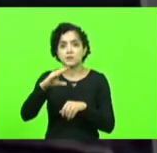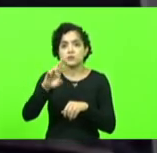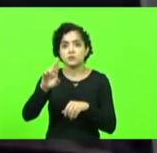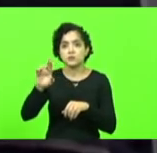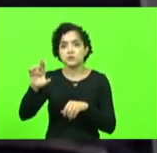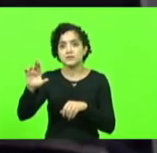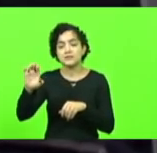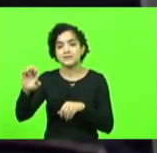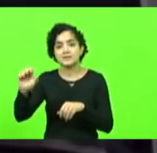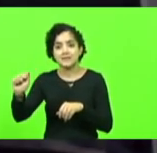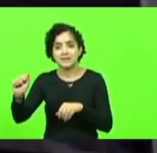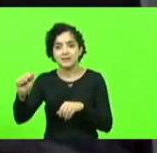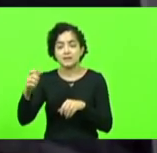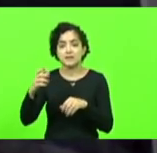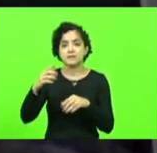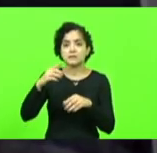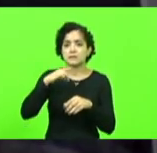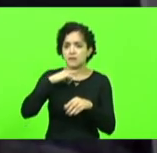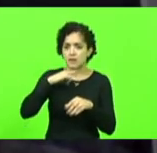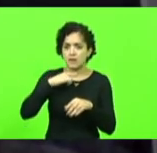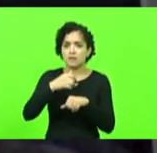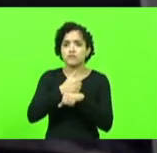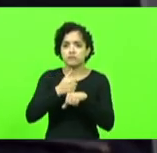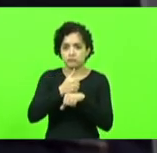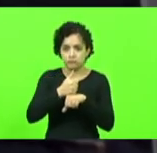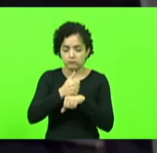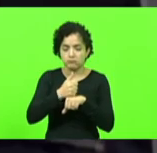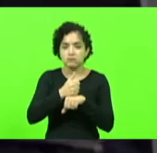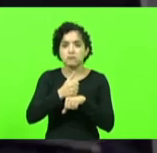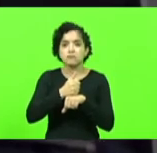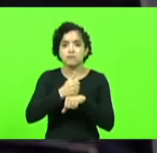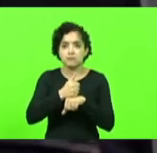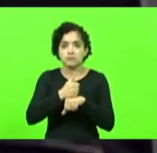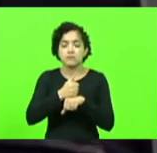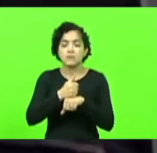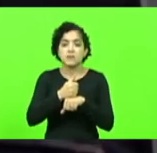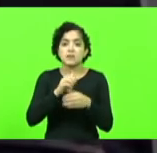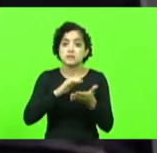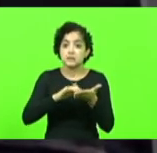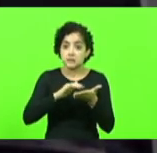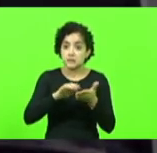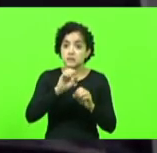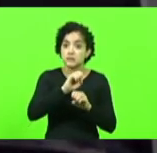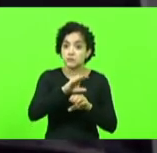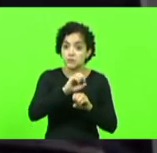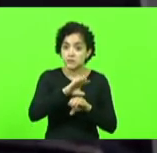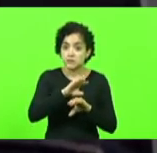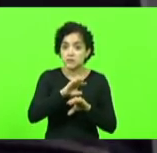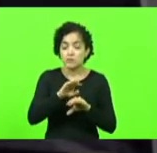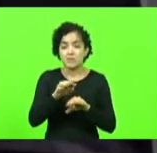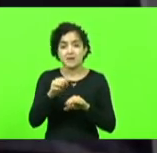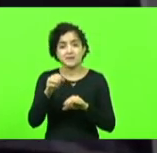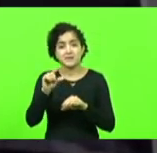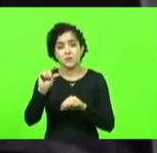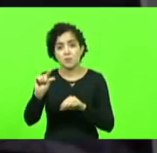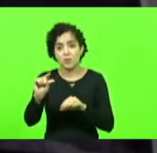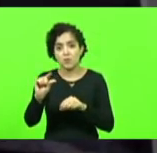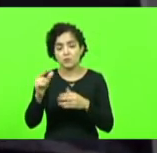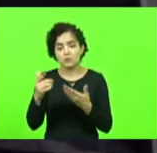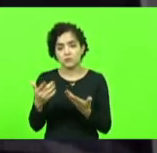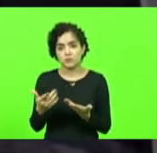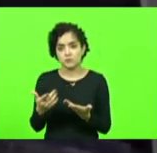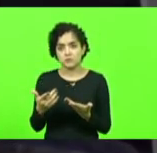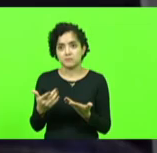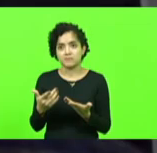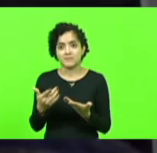Temos dentro da própria Secretaria de Educação, mas temos poucos, Né? A gente vê os concursos, como eu repito, está muito